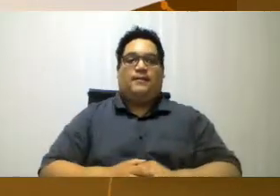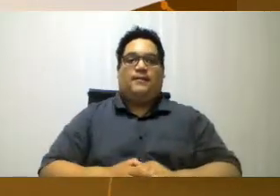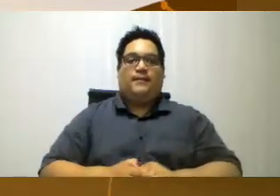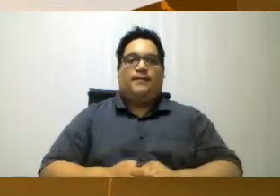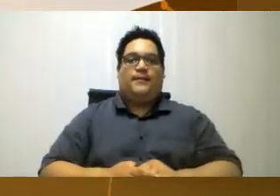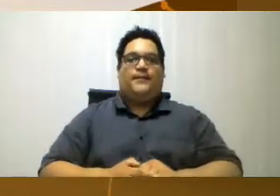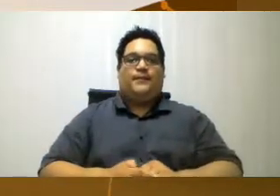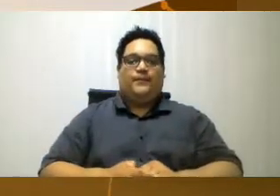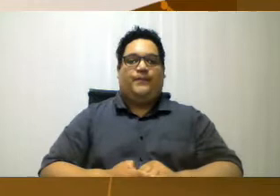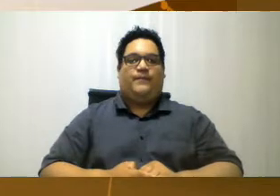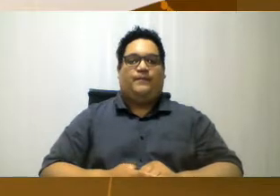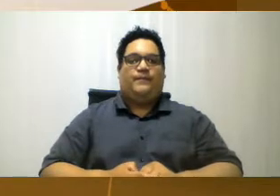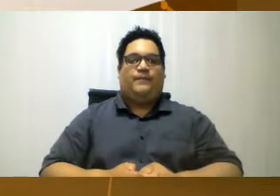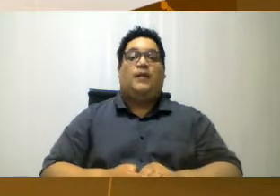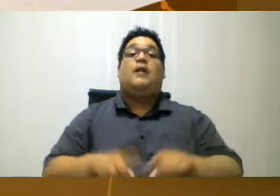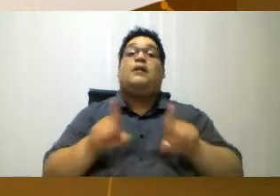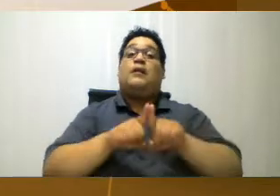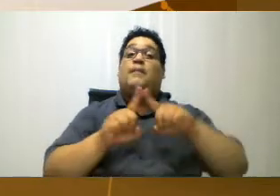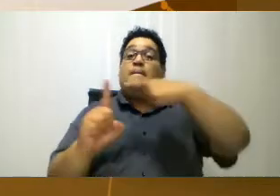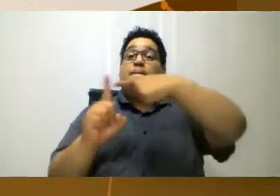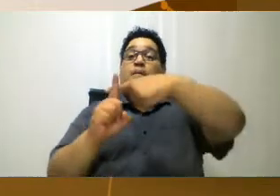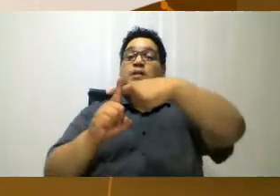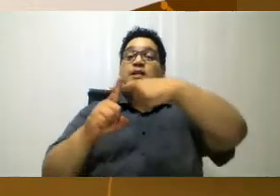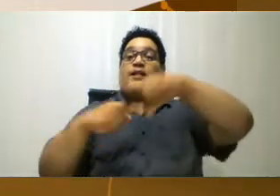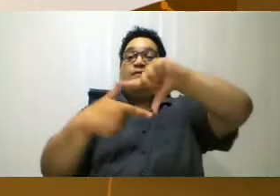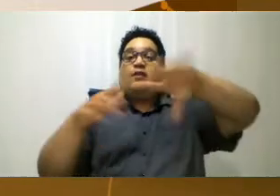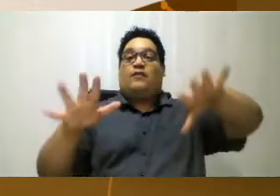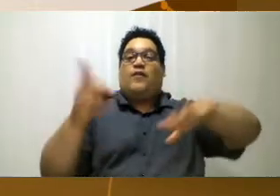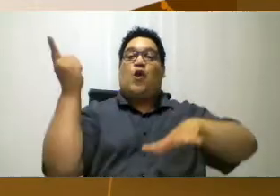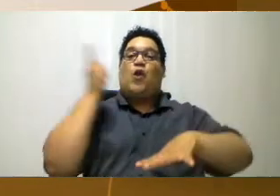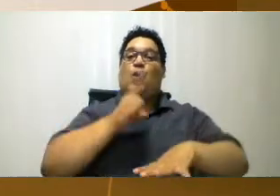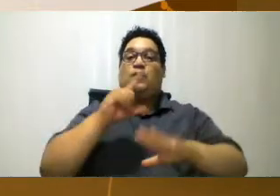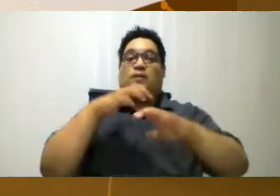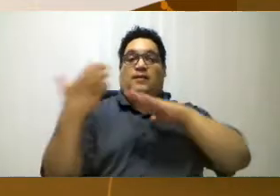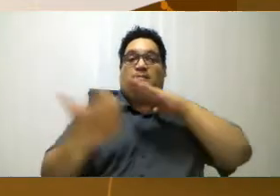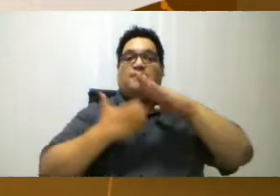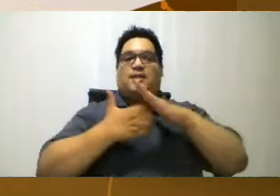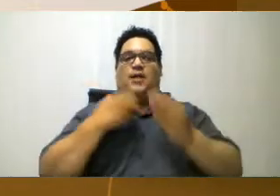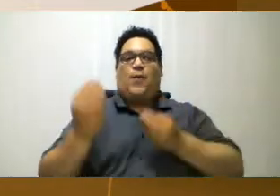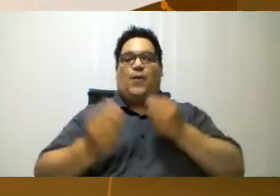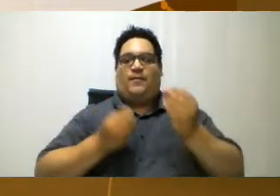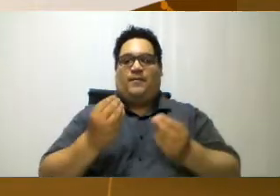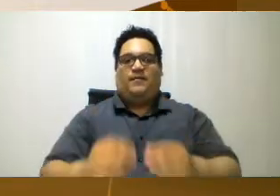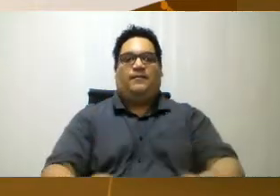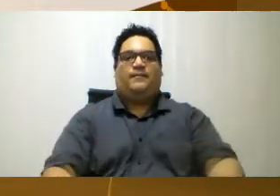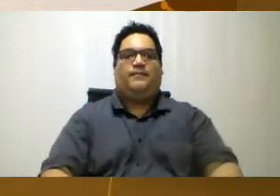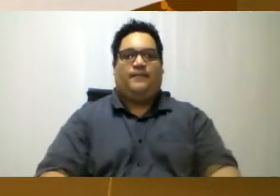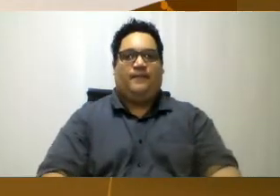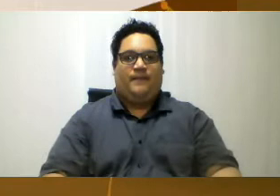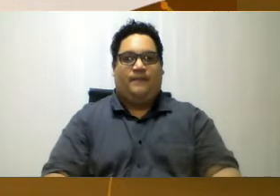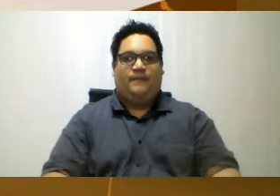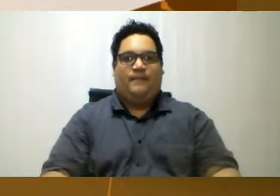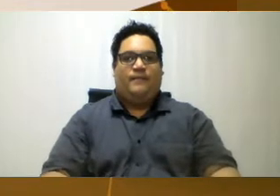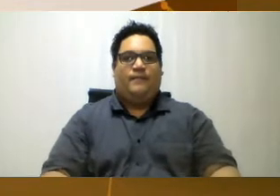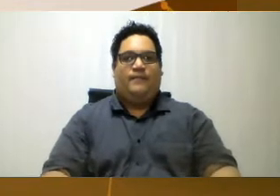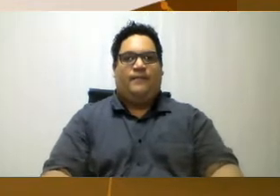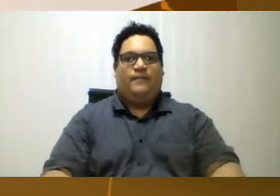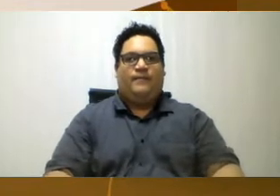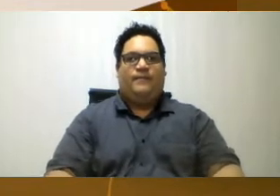remoto, né? E os benefícios que essa inovação está trazendo para a empresa. Então, falando da